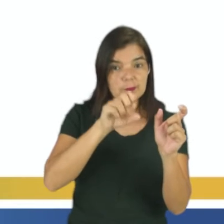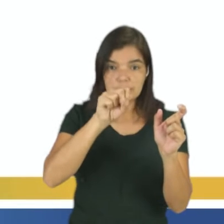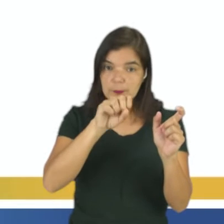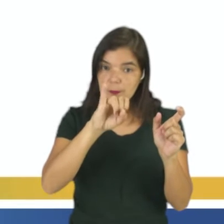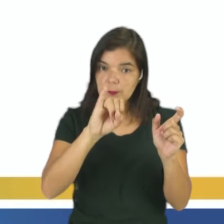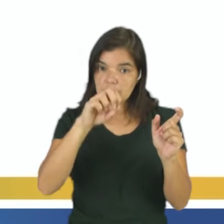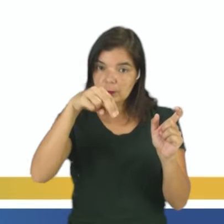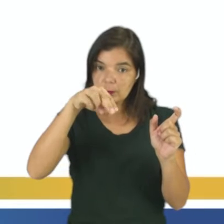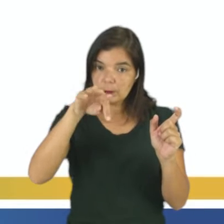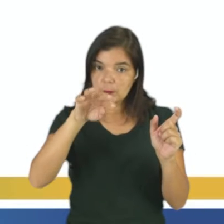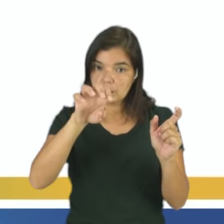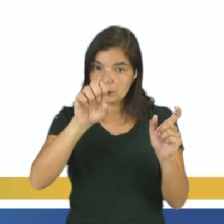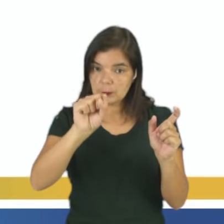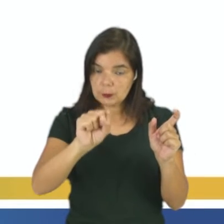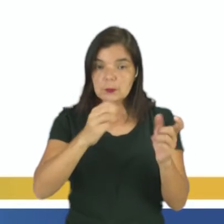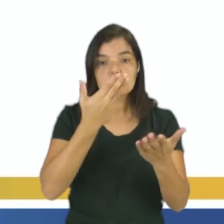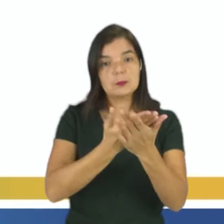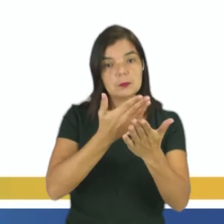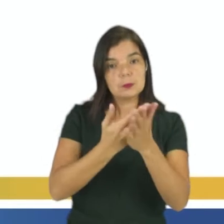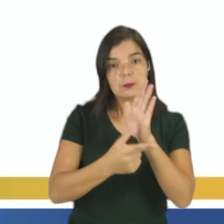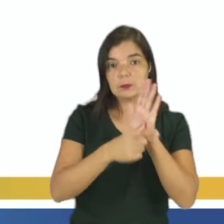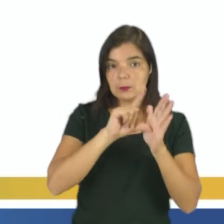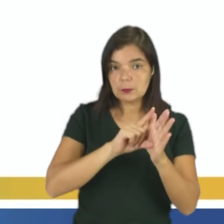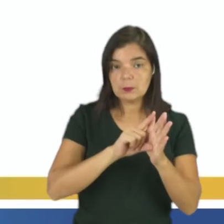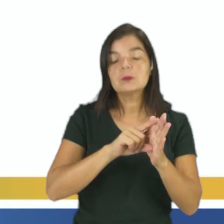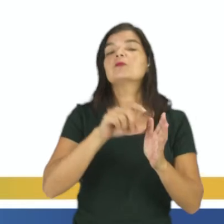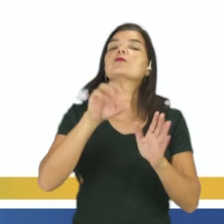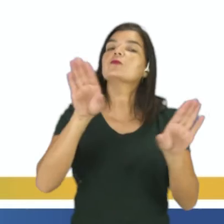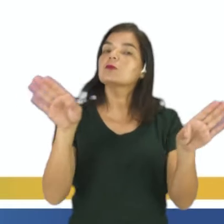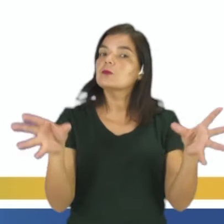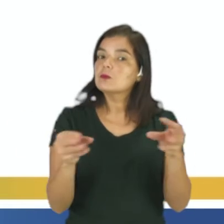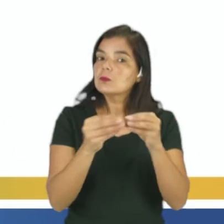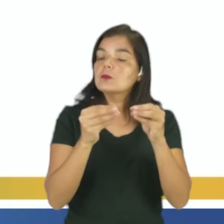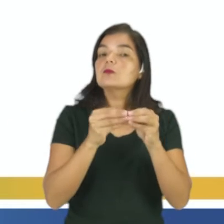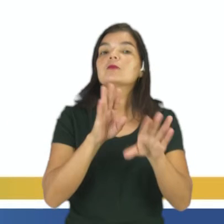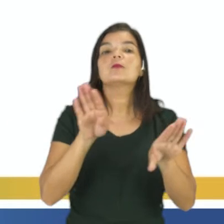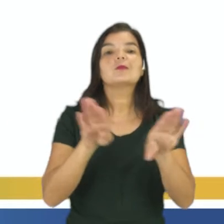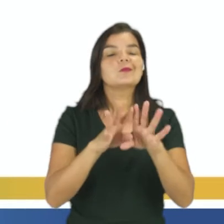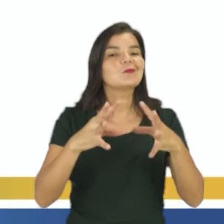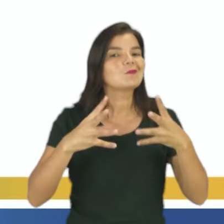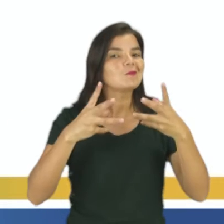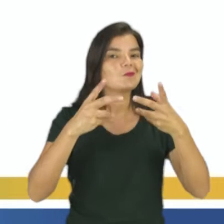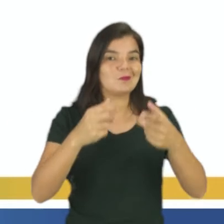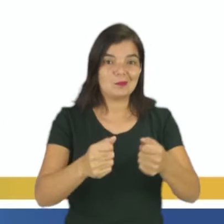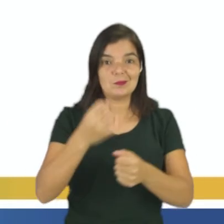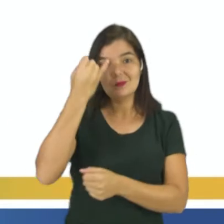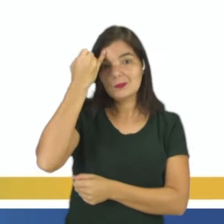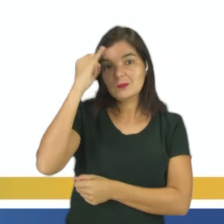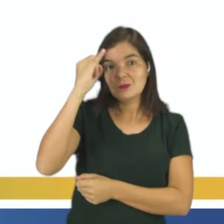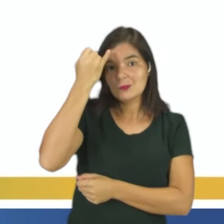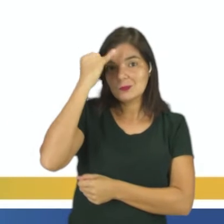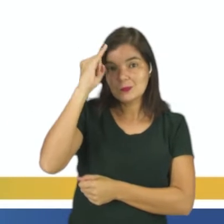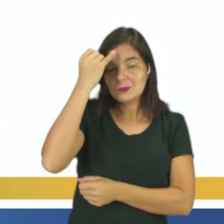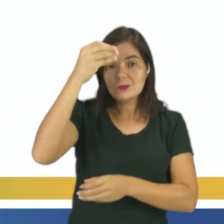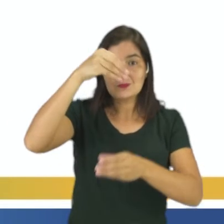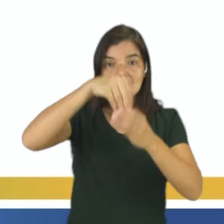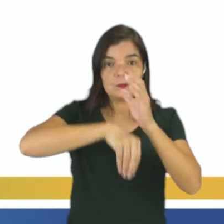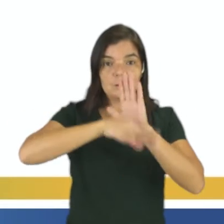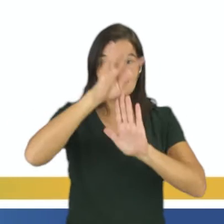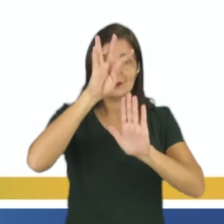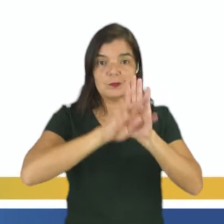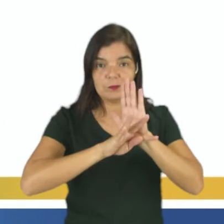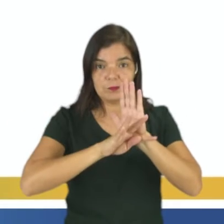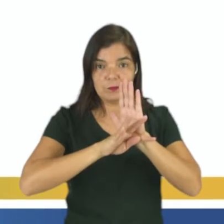que nós vimos nas aulas anteriores? Então, o resumo sintetiza todas as ideias contidas no